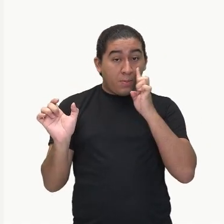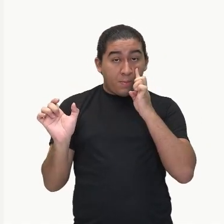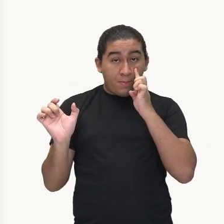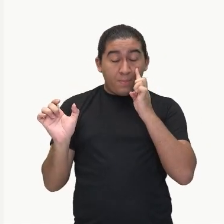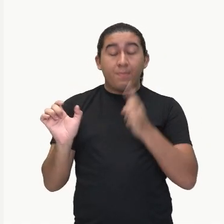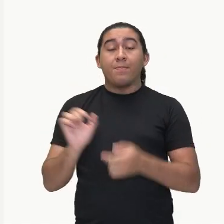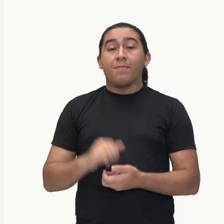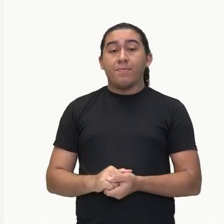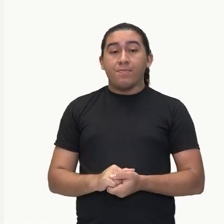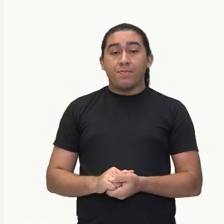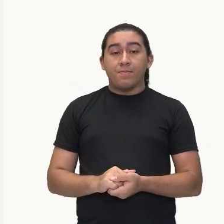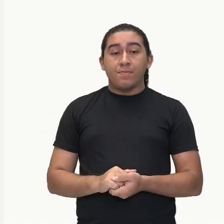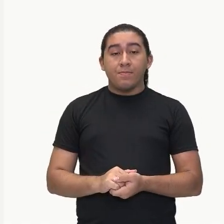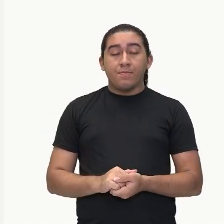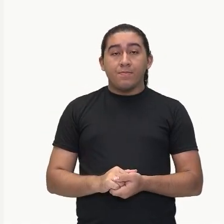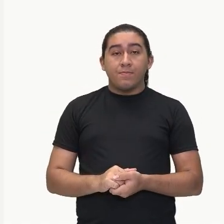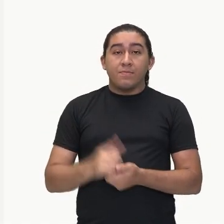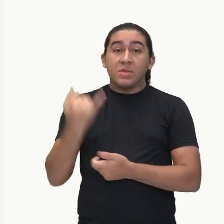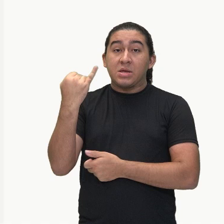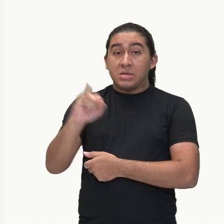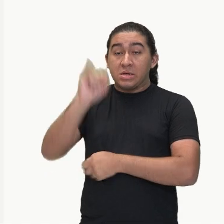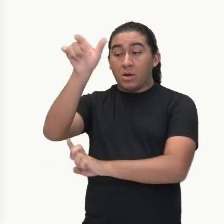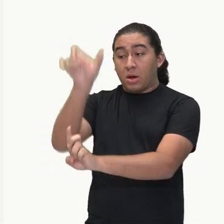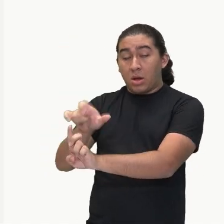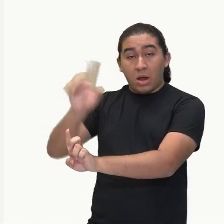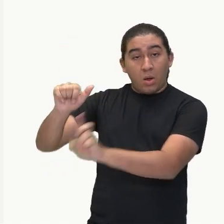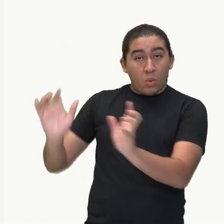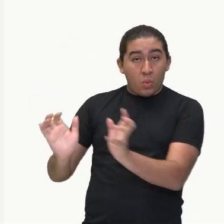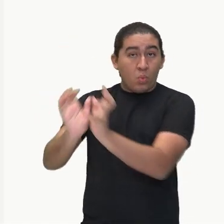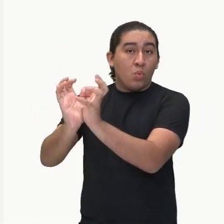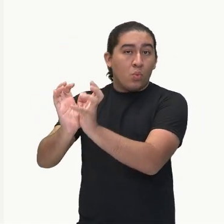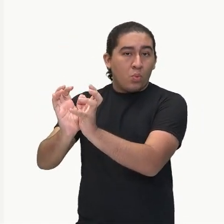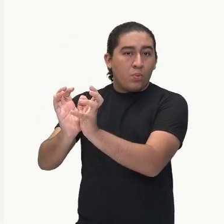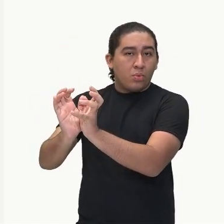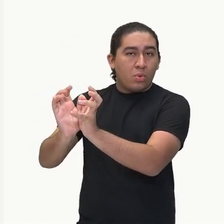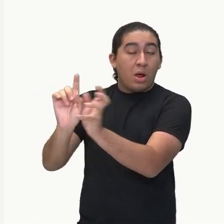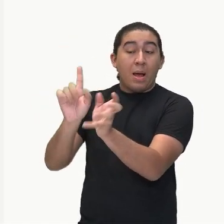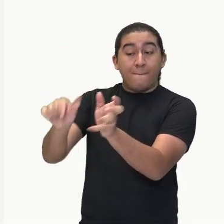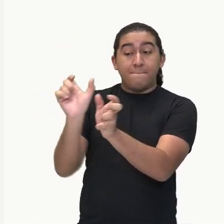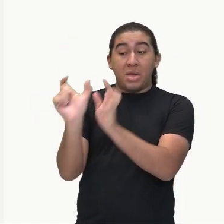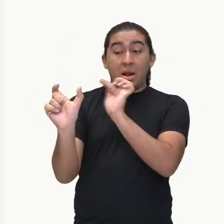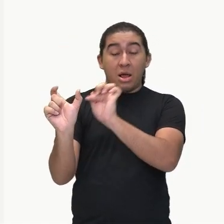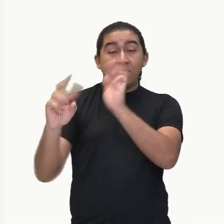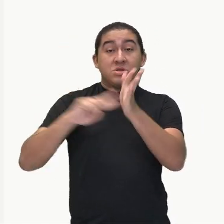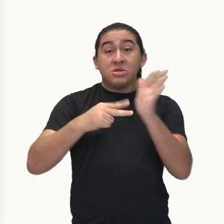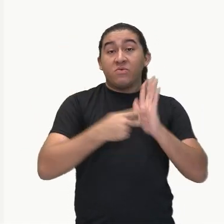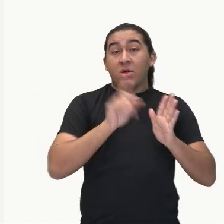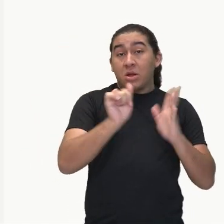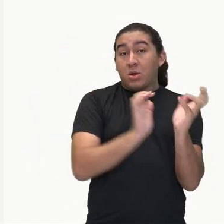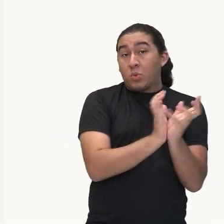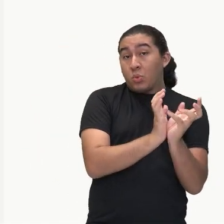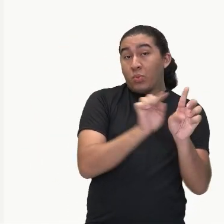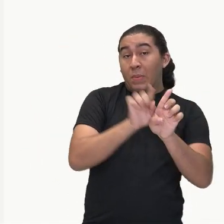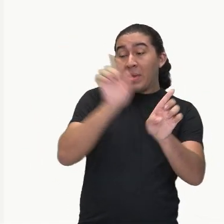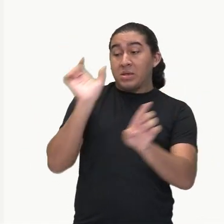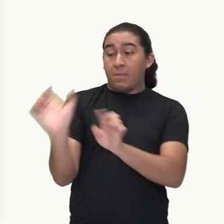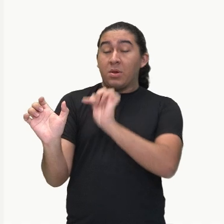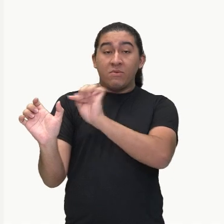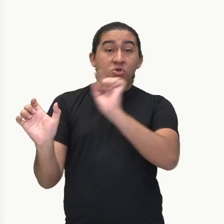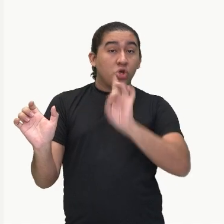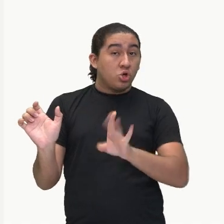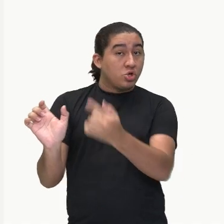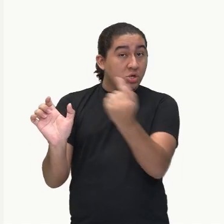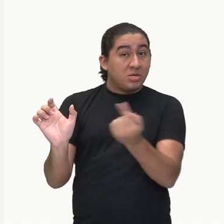singular. Então, quando o sujeito for coletivo, vai ficar sempre no singular. Então, a